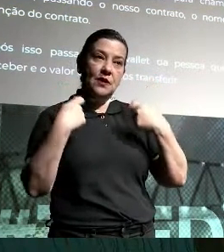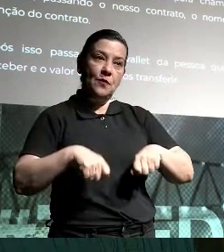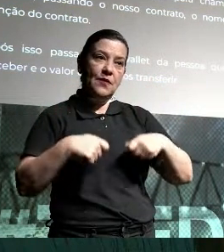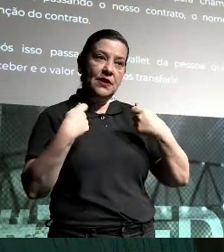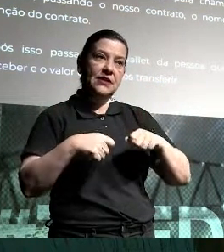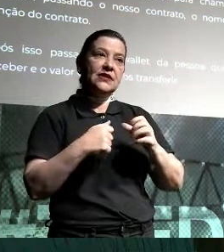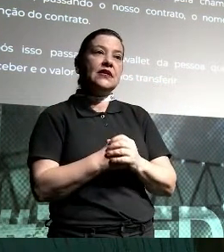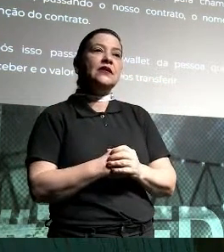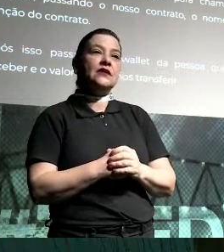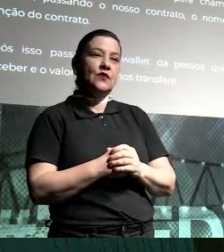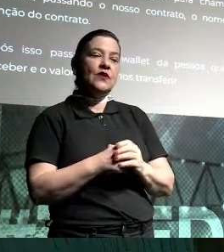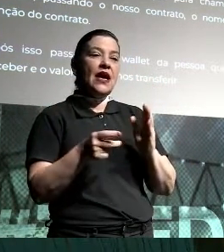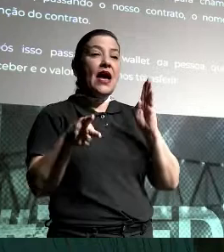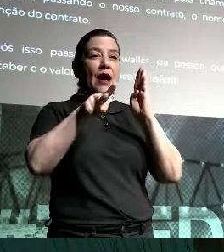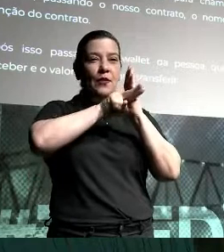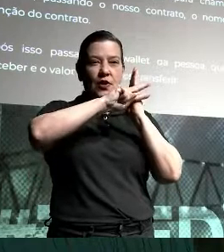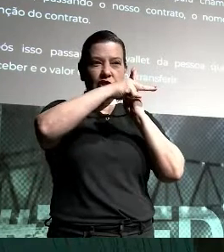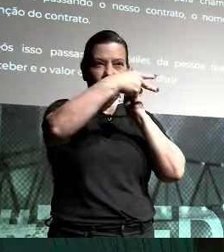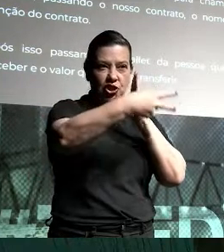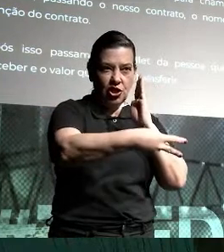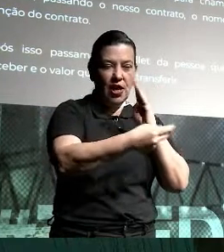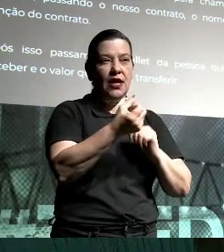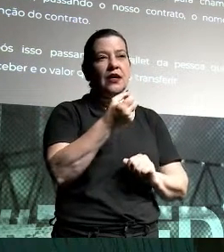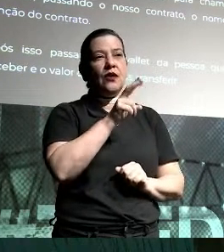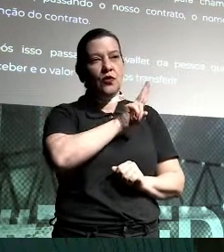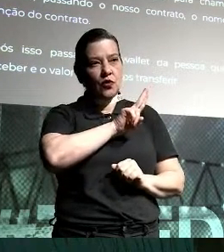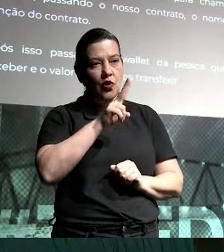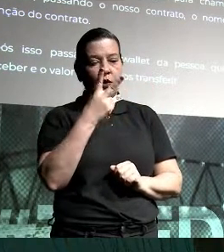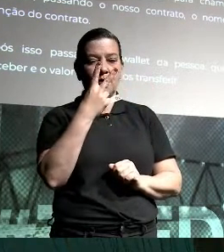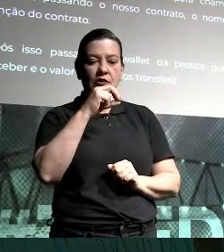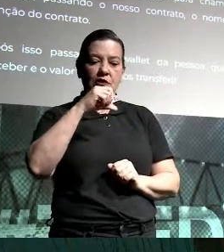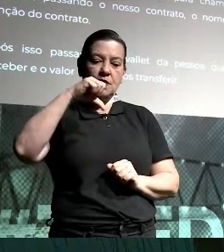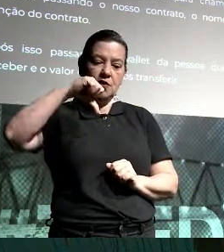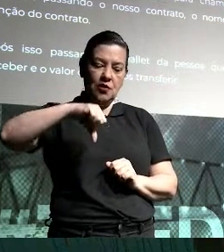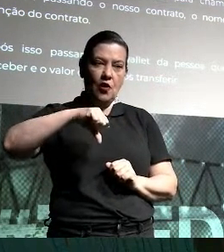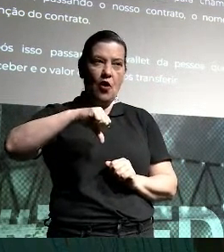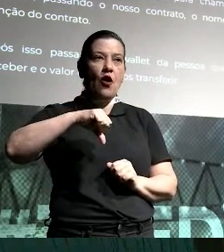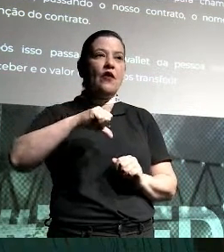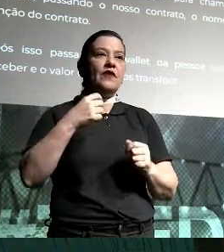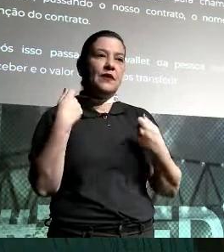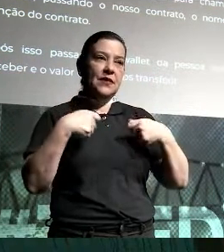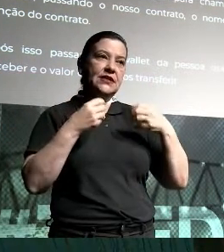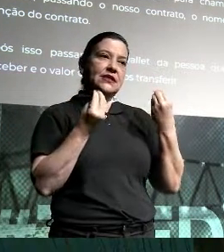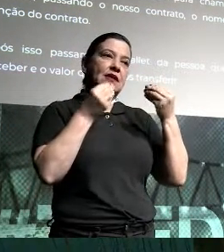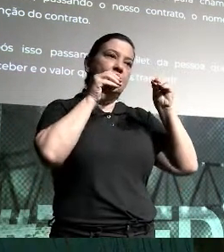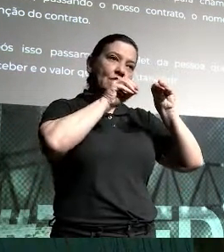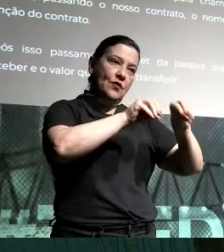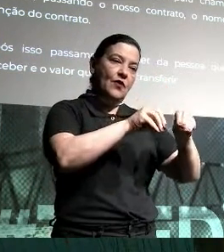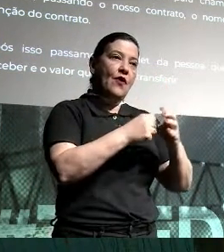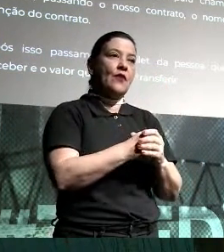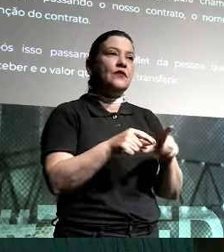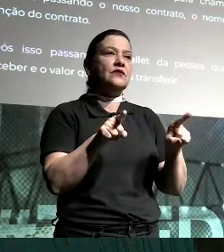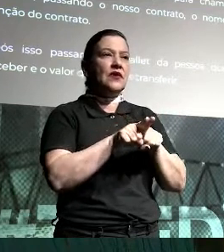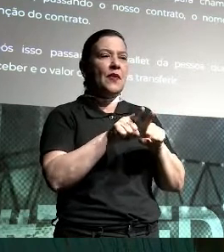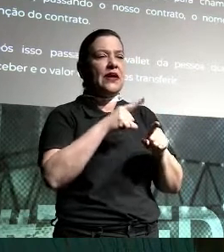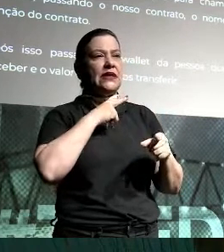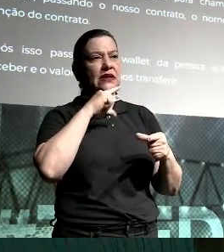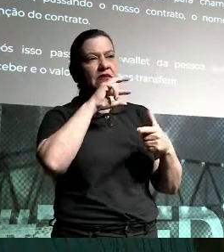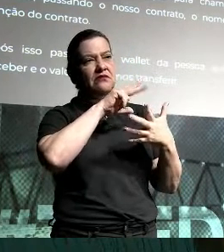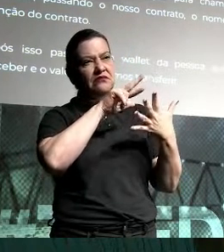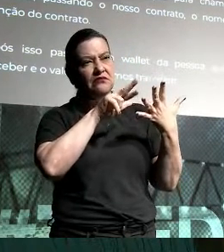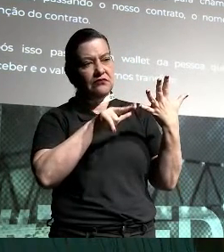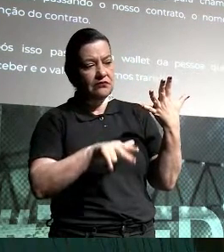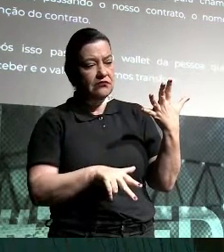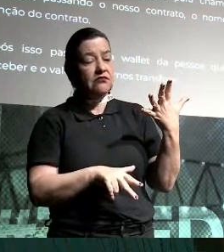que é o ID da minha blockchain que eu estou interagindo. No caso 2009 é da CloudWalk, mas você tem a da Rinkeby, que é 4, você tem a da